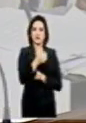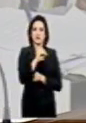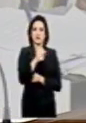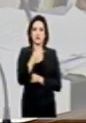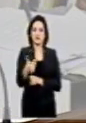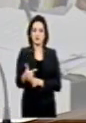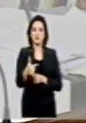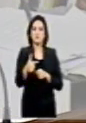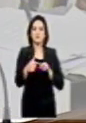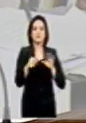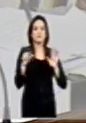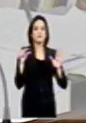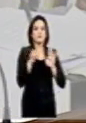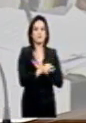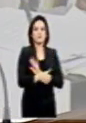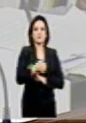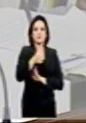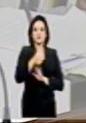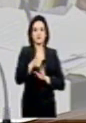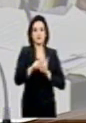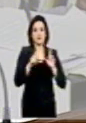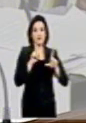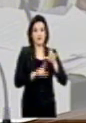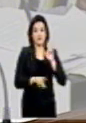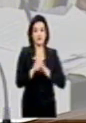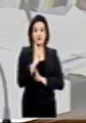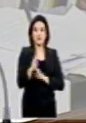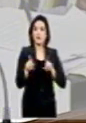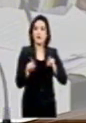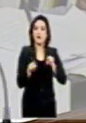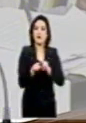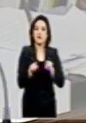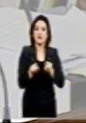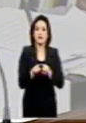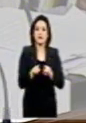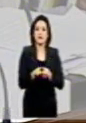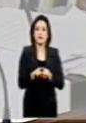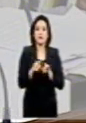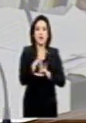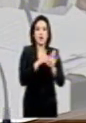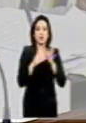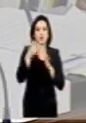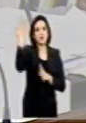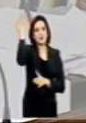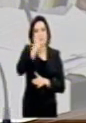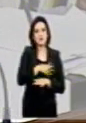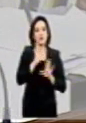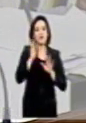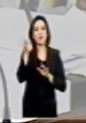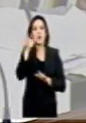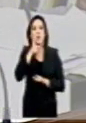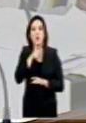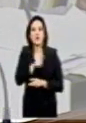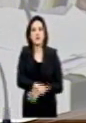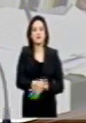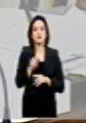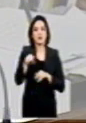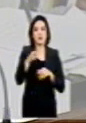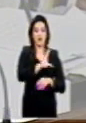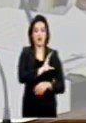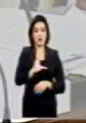e, consequentemente, decretar a ilicitude de todas as provas obtidas na Comissão de Finanças da Câmara dos Deputados,